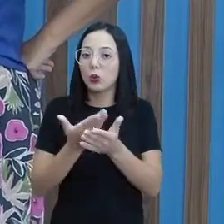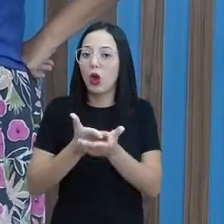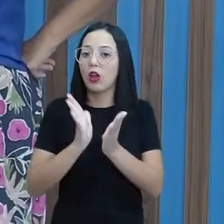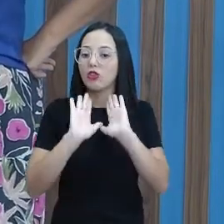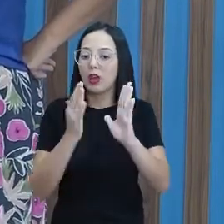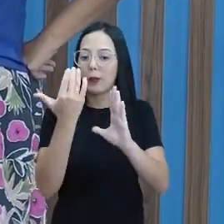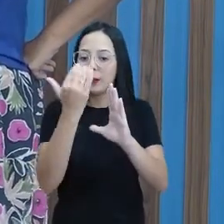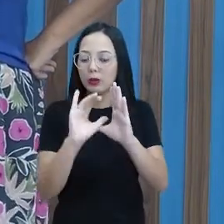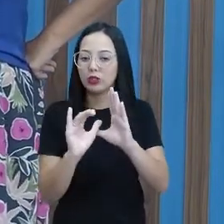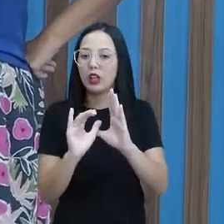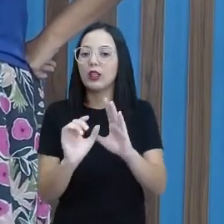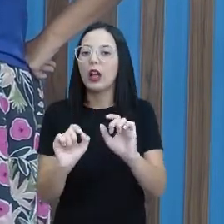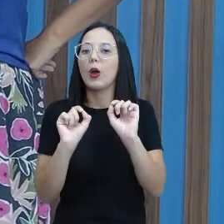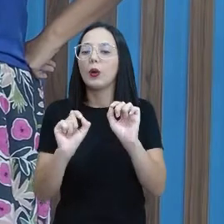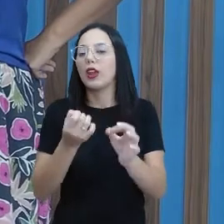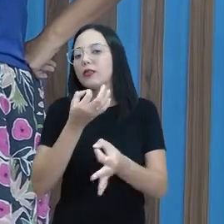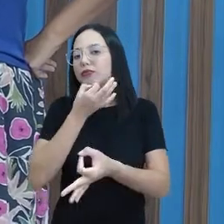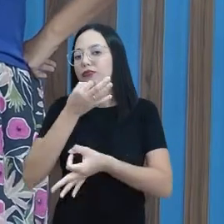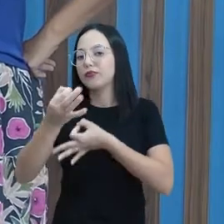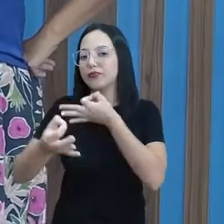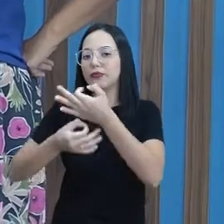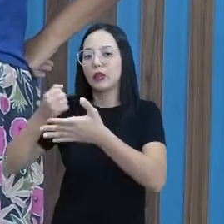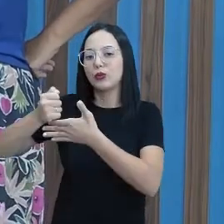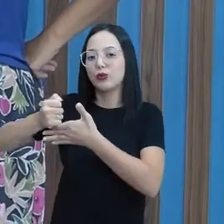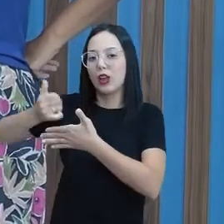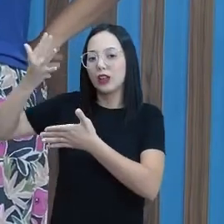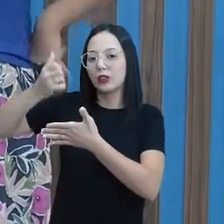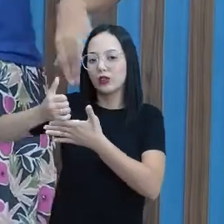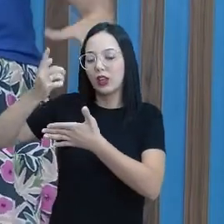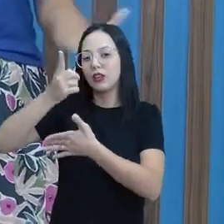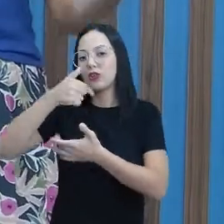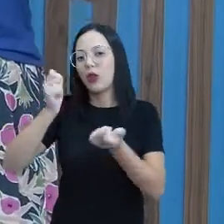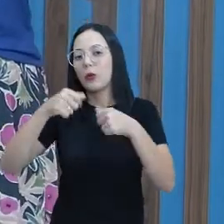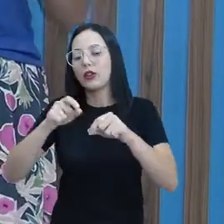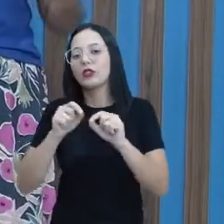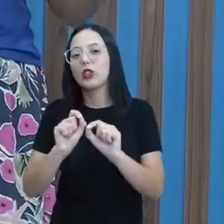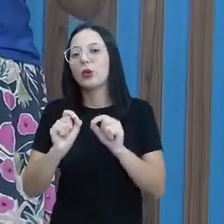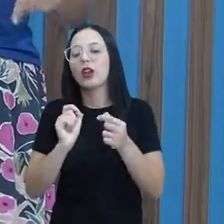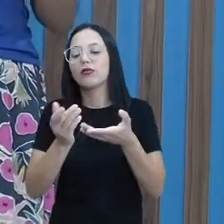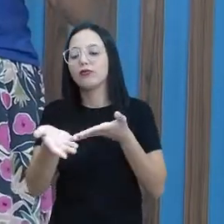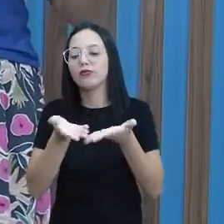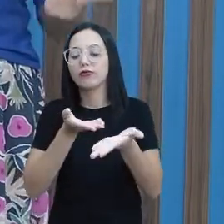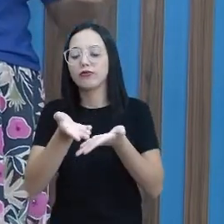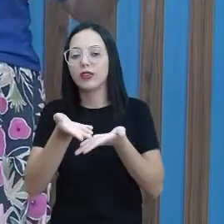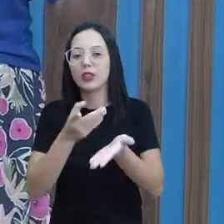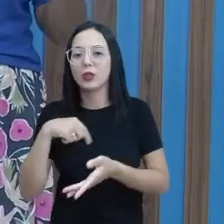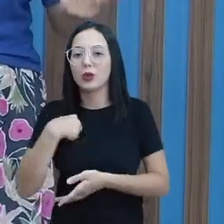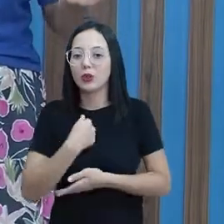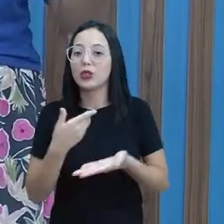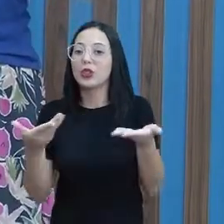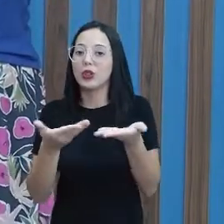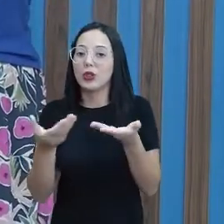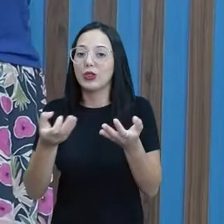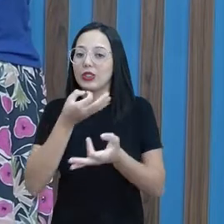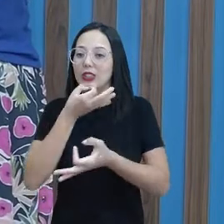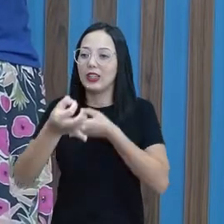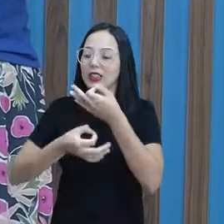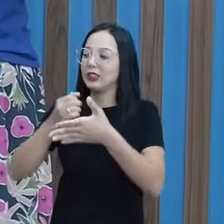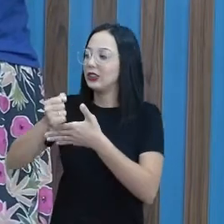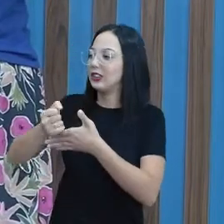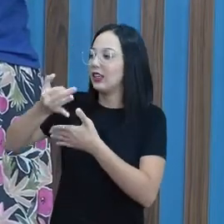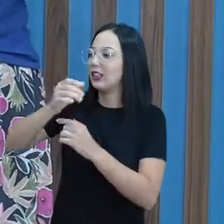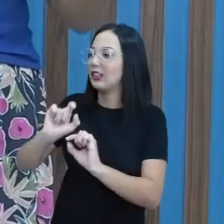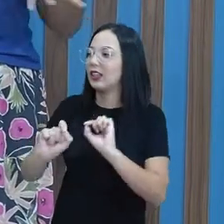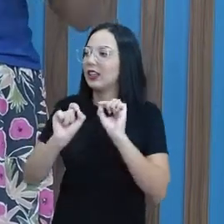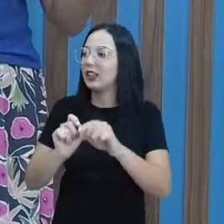lá, é o chat. E no chat vocês podem fazer o quê? Interagir com a gente. E hoje quem faz o chat é a nossa